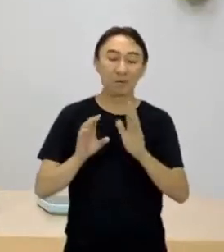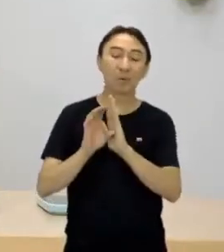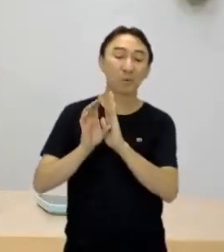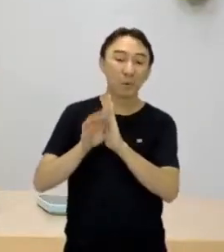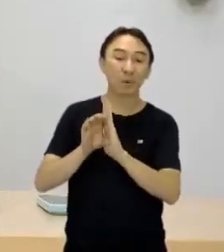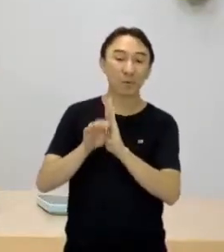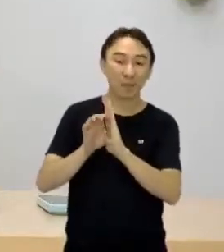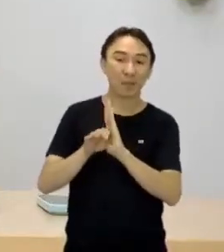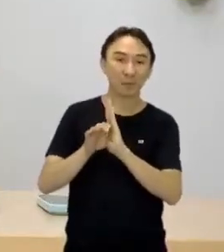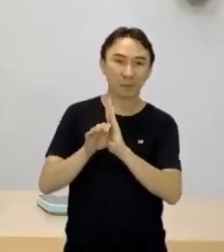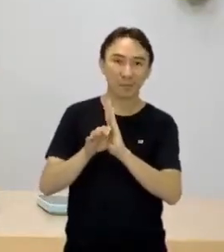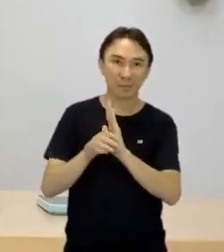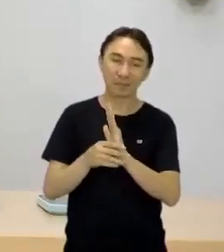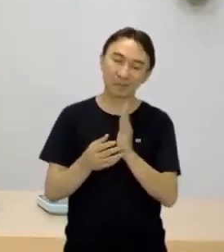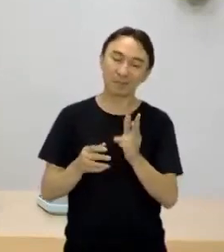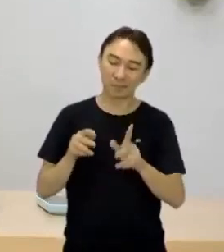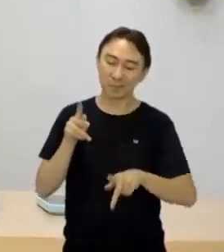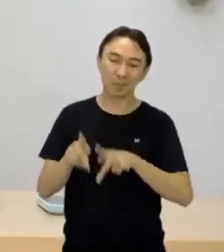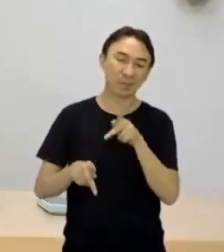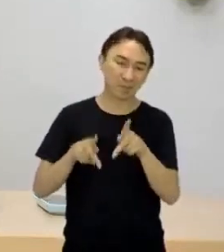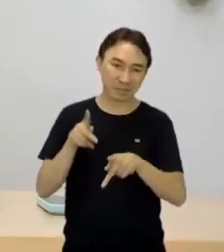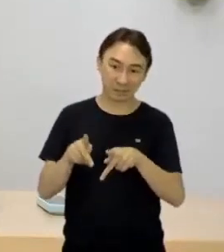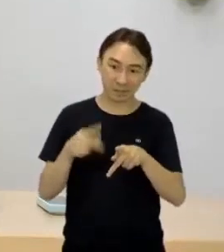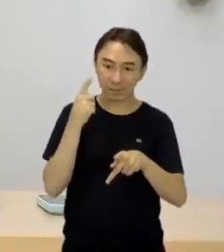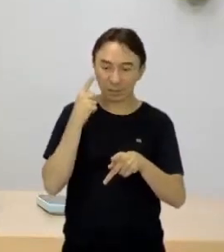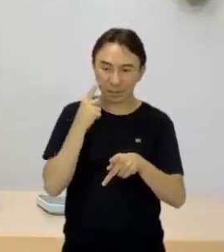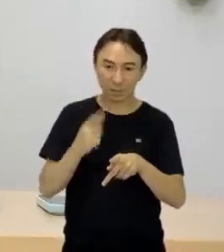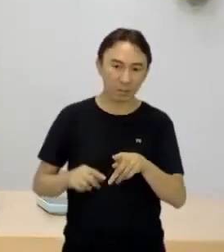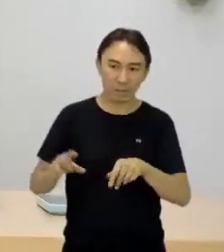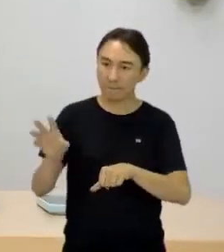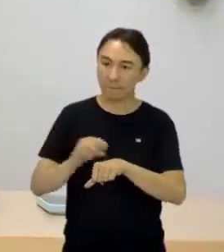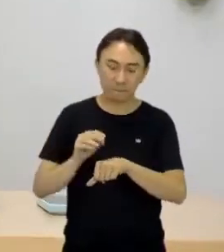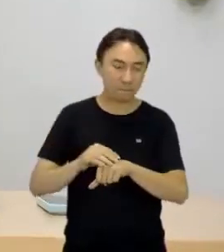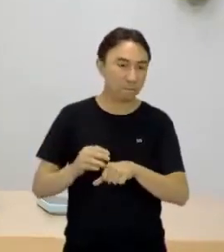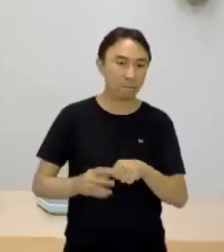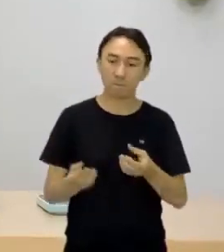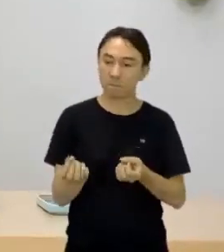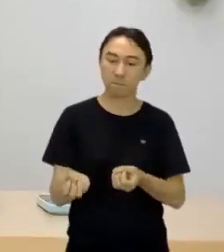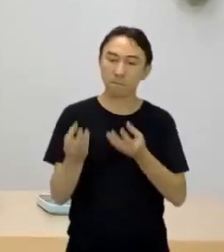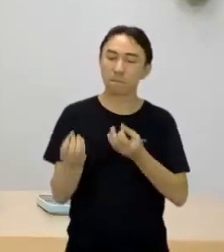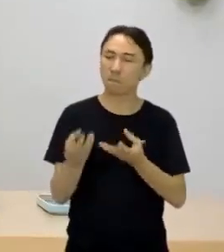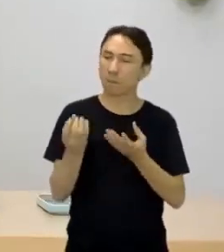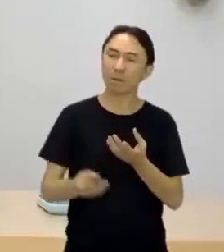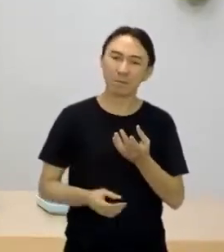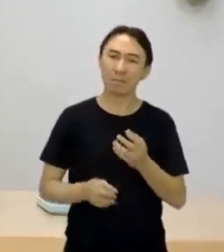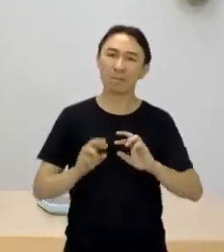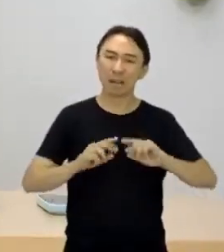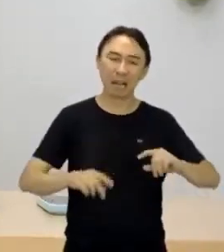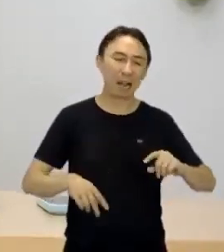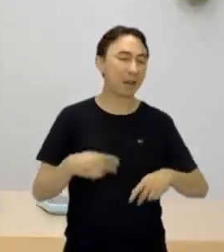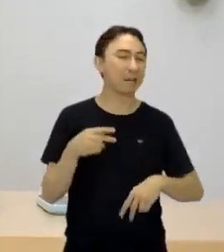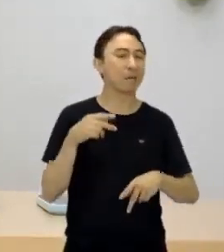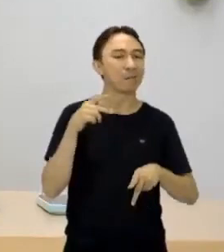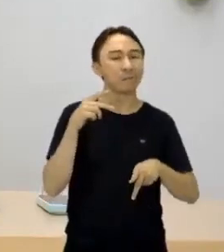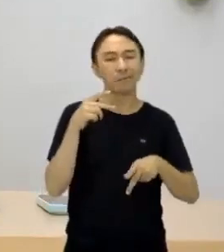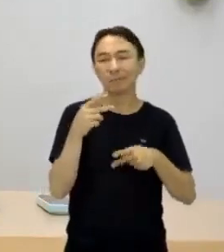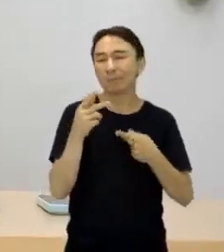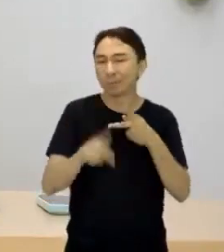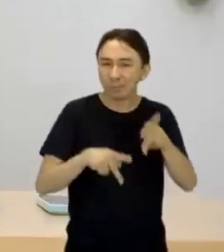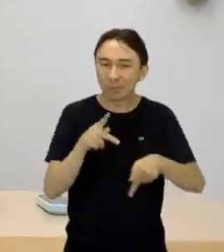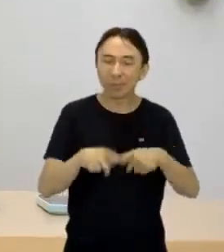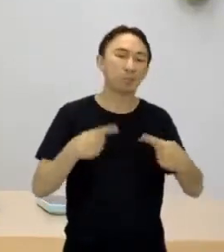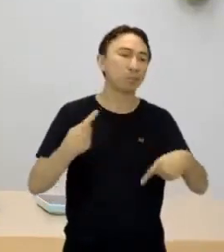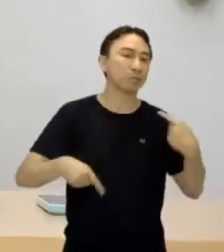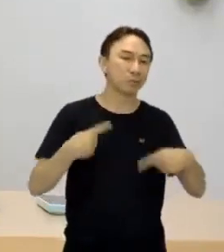se transformando aí em dados, né, para, né, as políticas públicas, né, empresas, né, e a gente